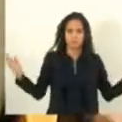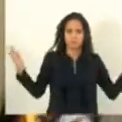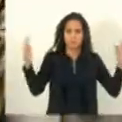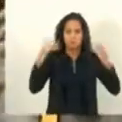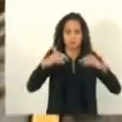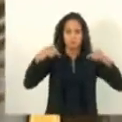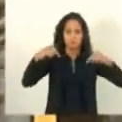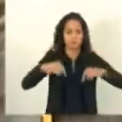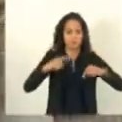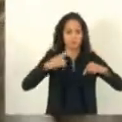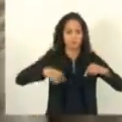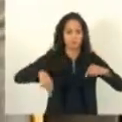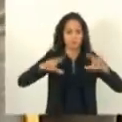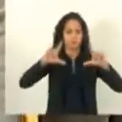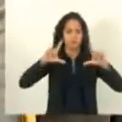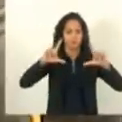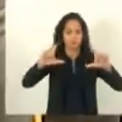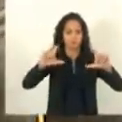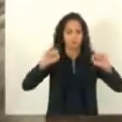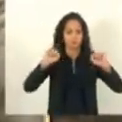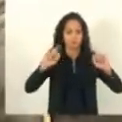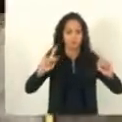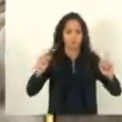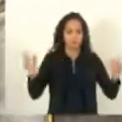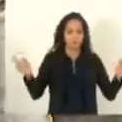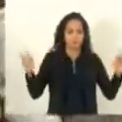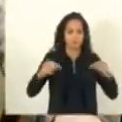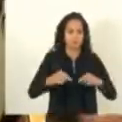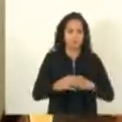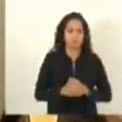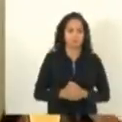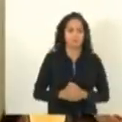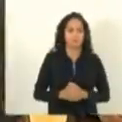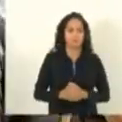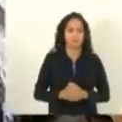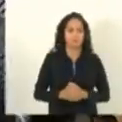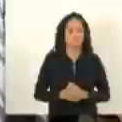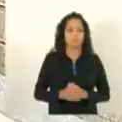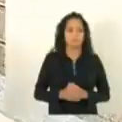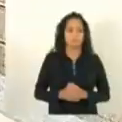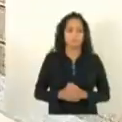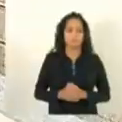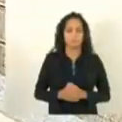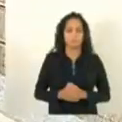aqui para a gente tirar uma foto, pode ser? Deputado Torino.